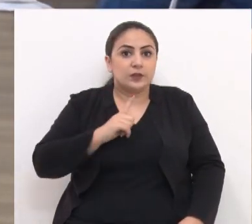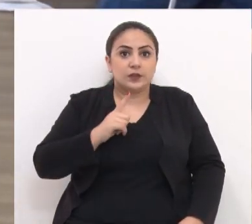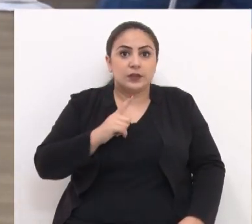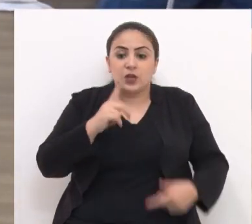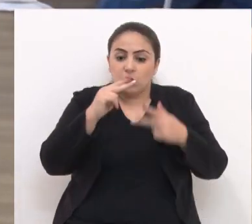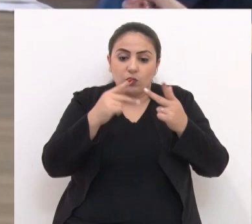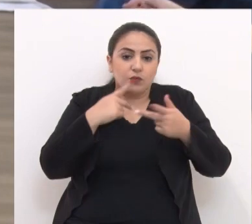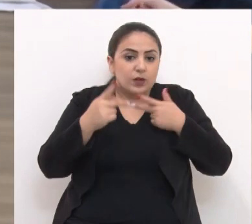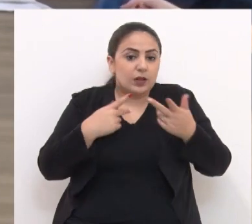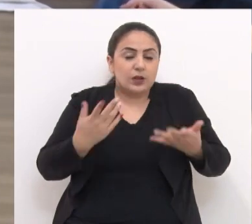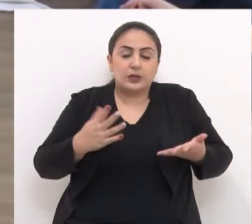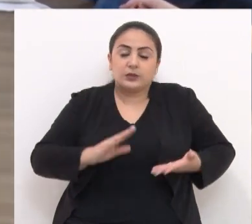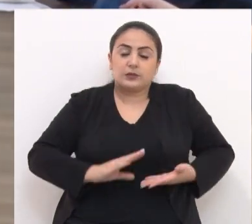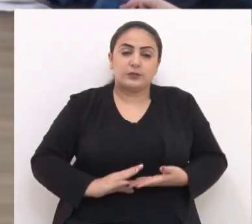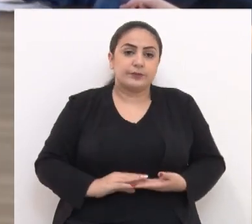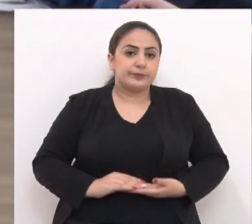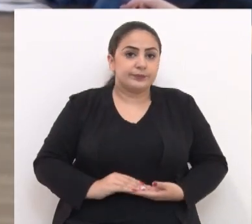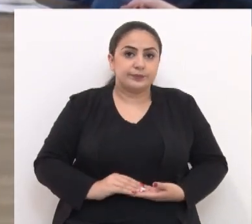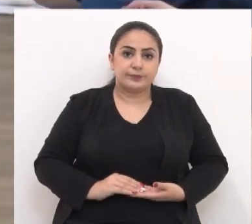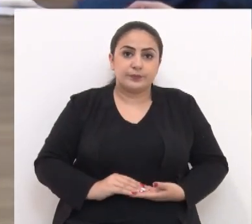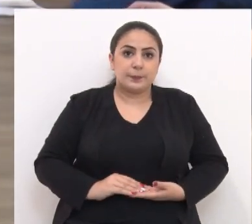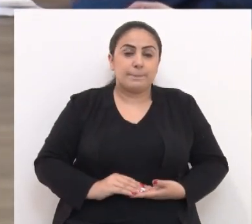foram vítimas do que eu estou dizendo.